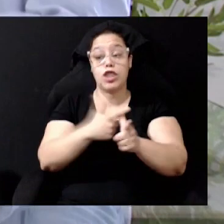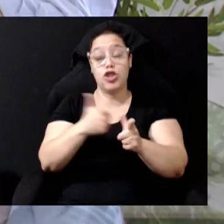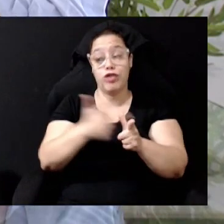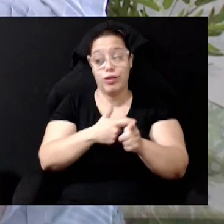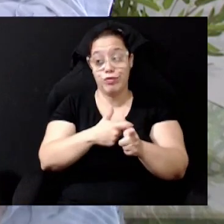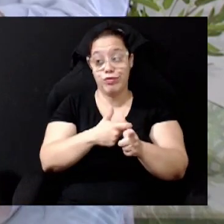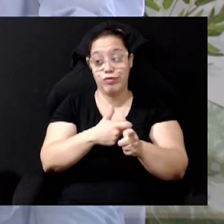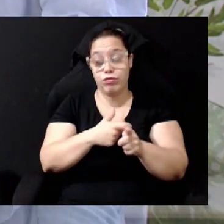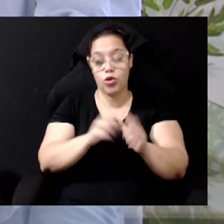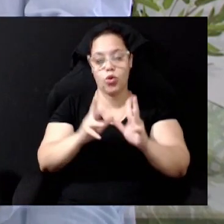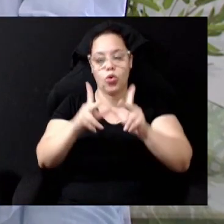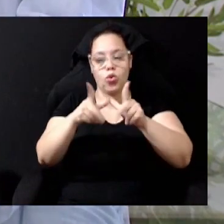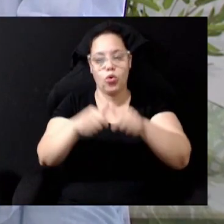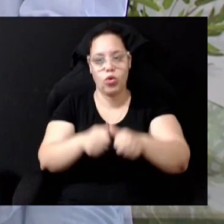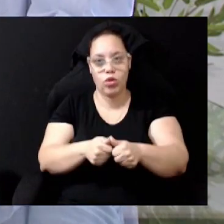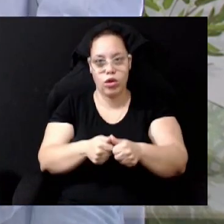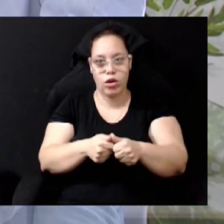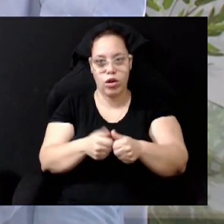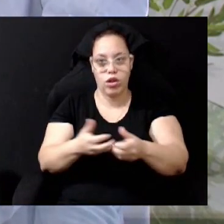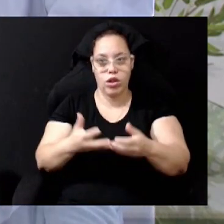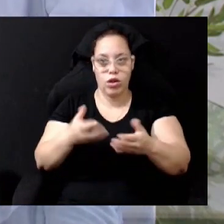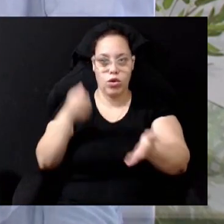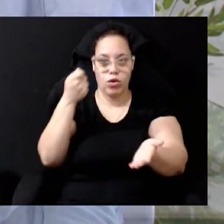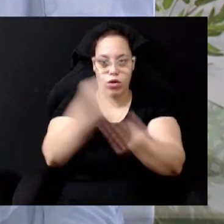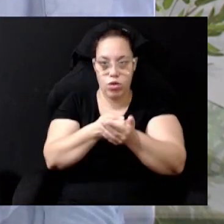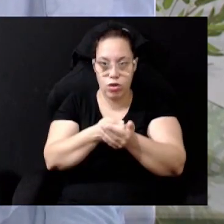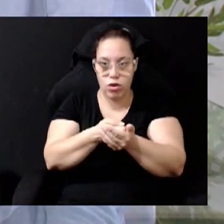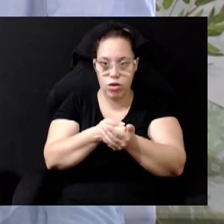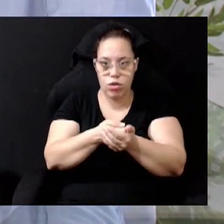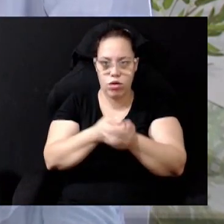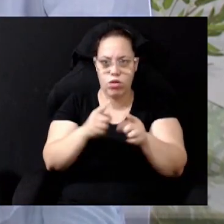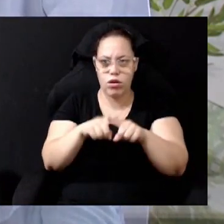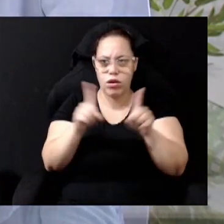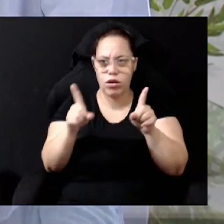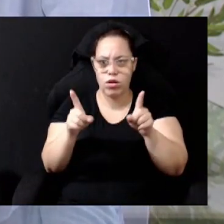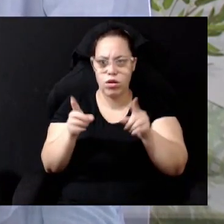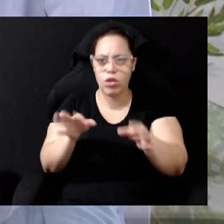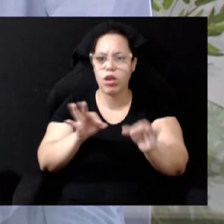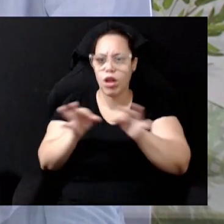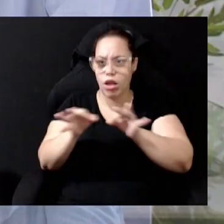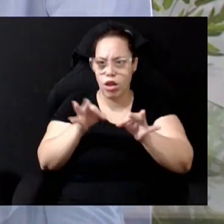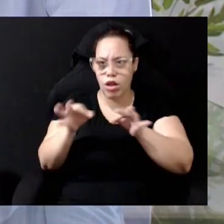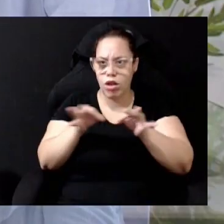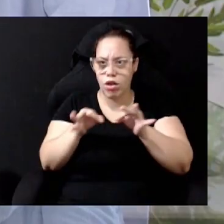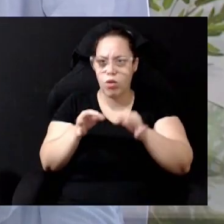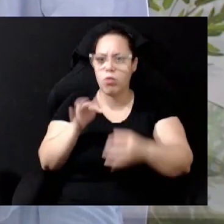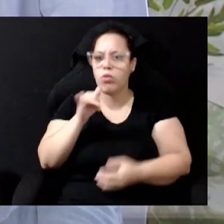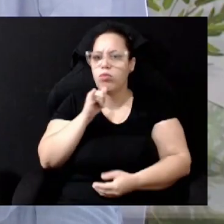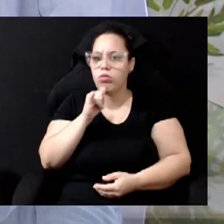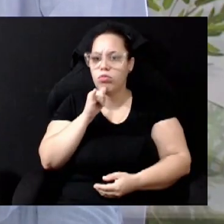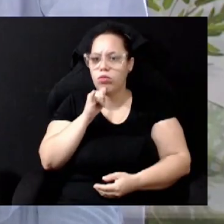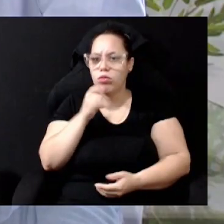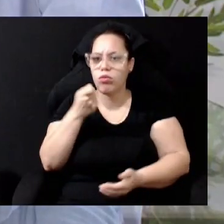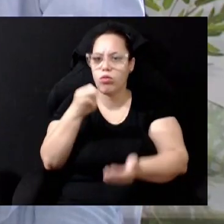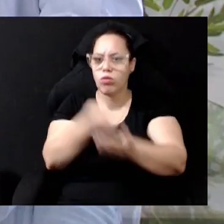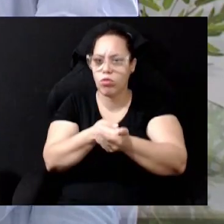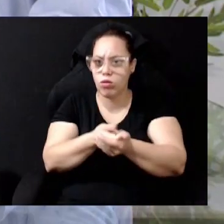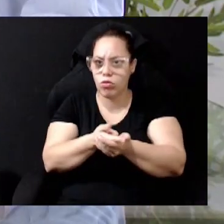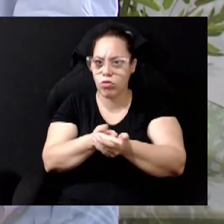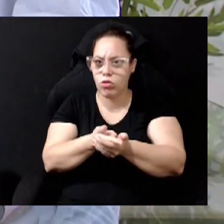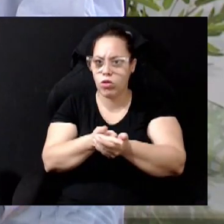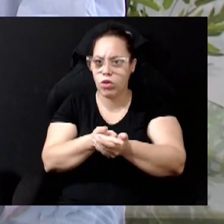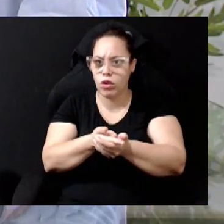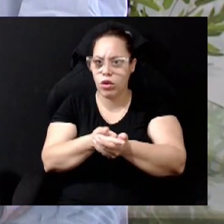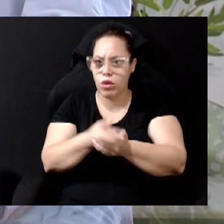que eu tomei de terceiro e eu tenho obrigação de pagar, mas, assim, tá em ordem. Então, por exemplo, se eu comprei alguma coisa parcelada